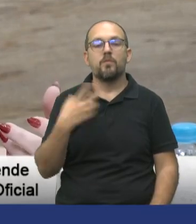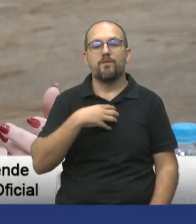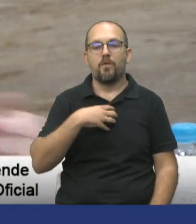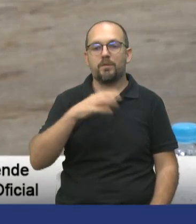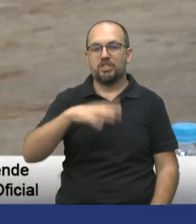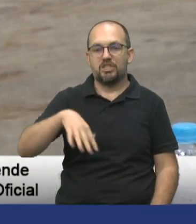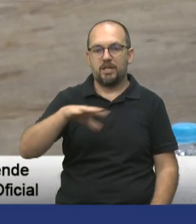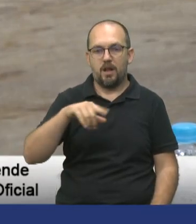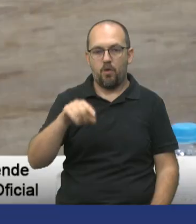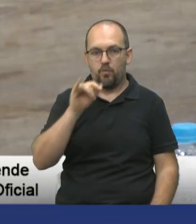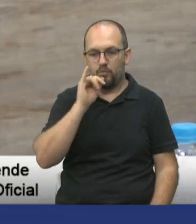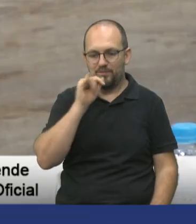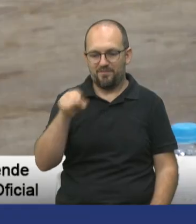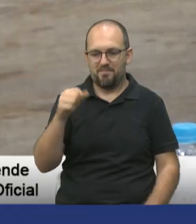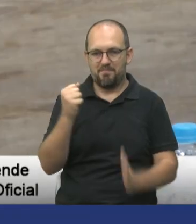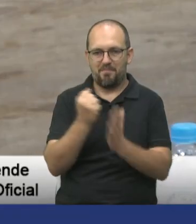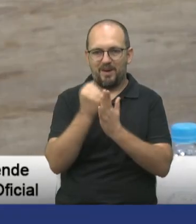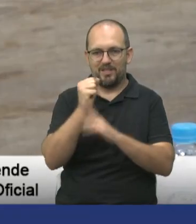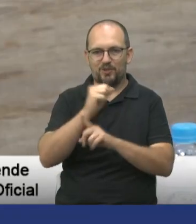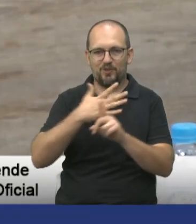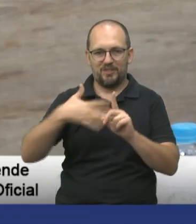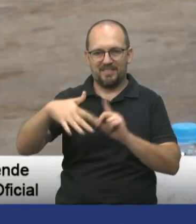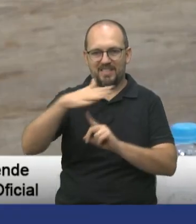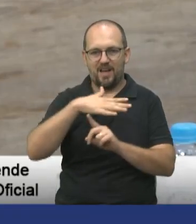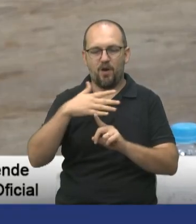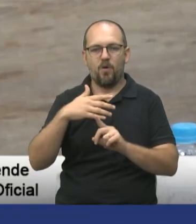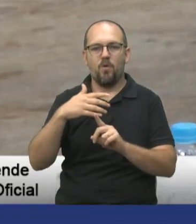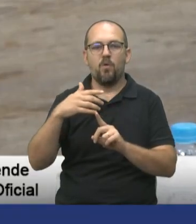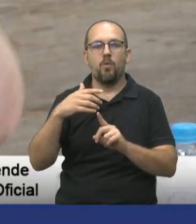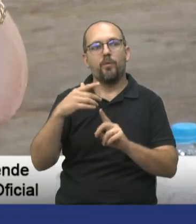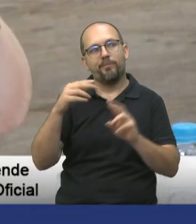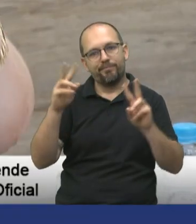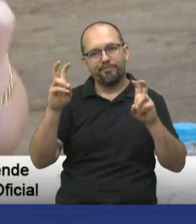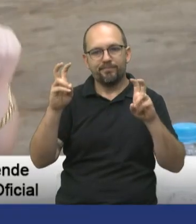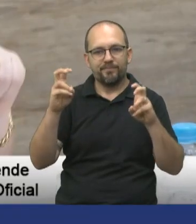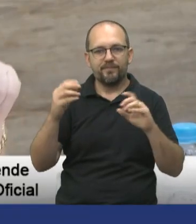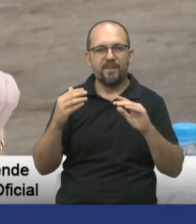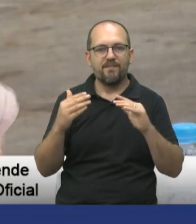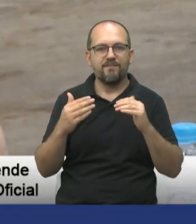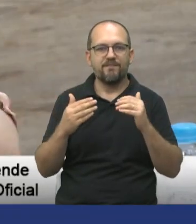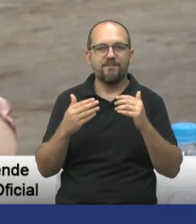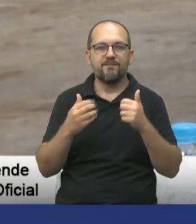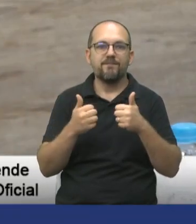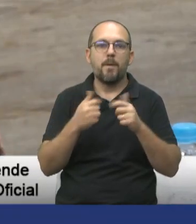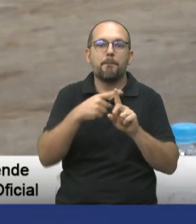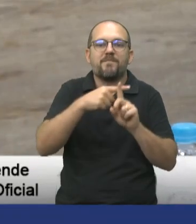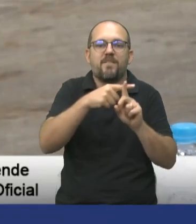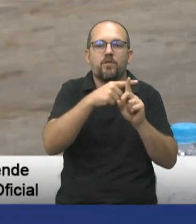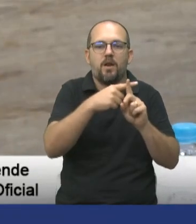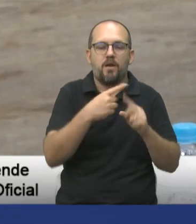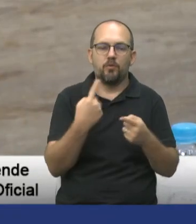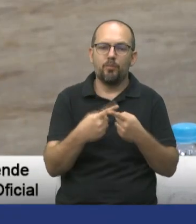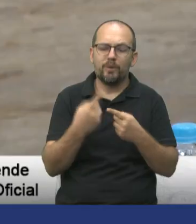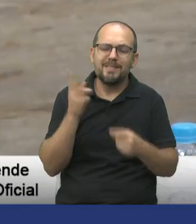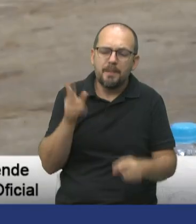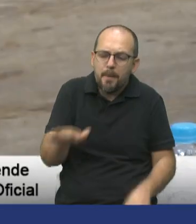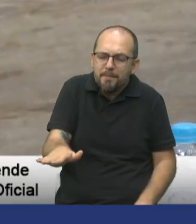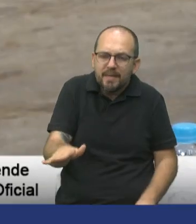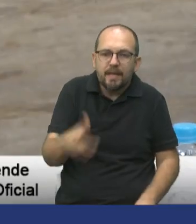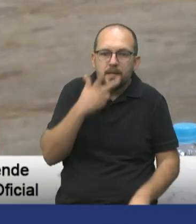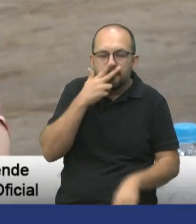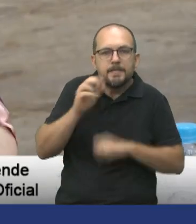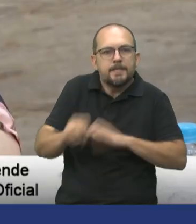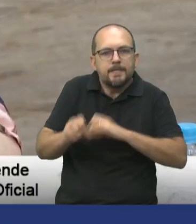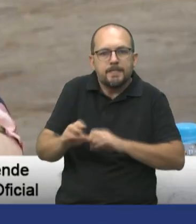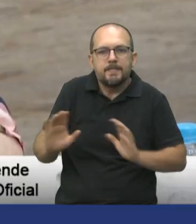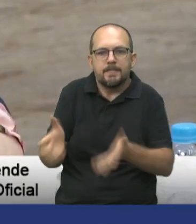esse marcador social acabou sendo favorável para nós nesse ponto, porque nós somos desde pequenas